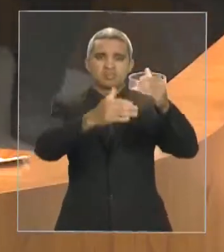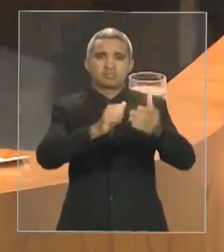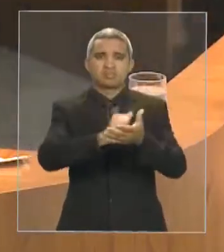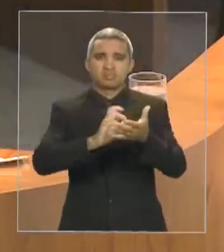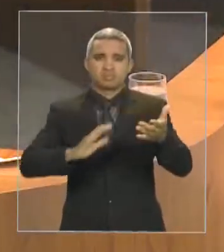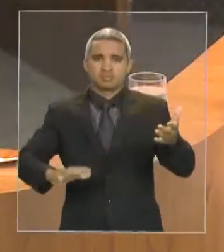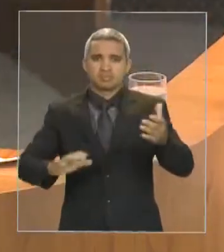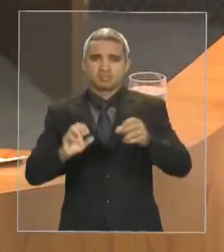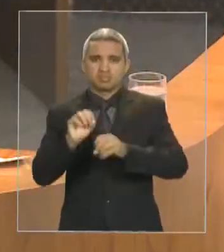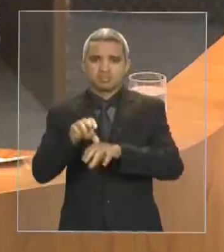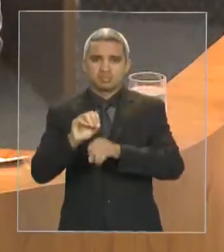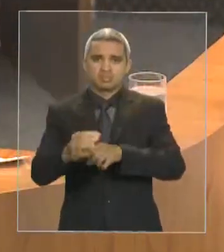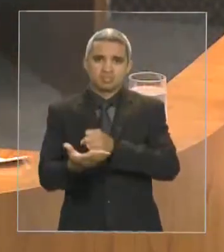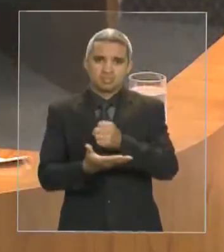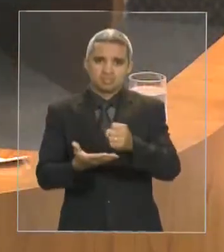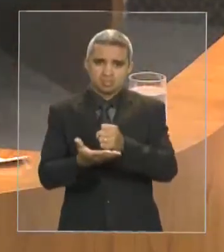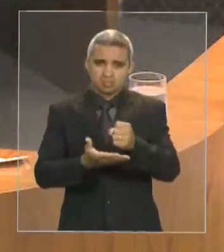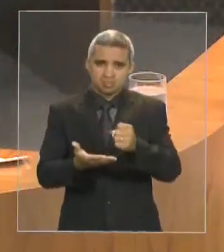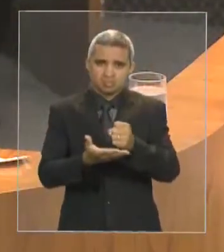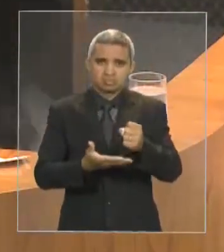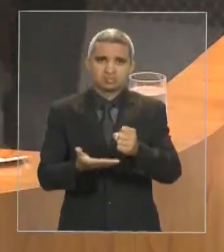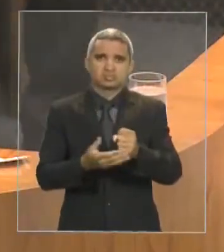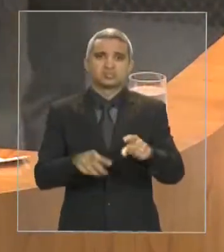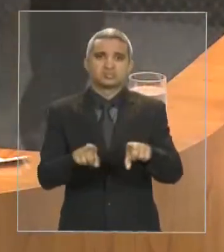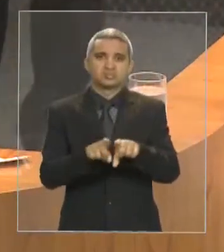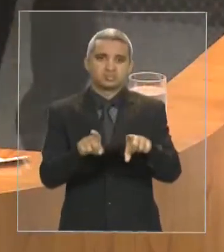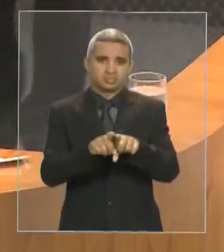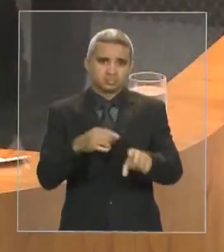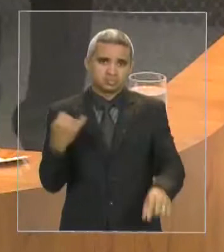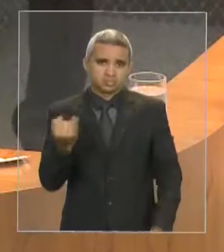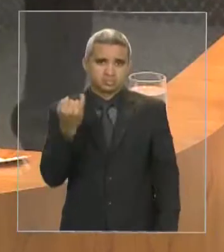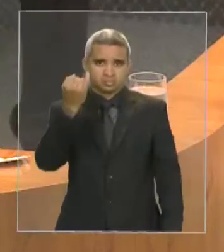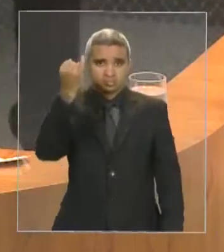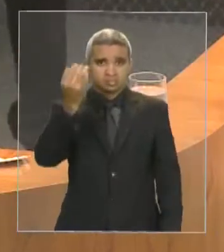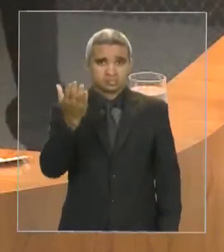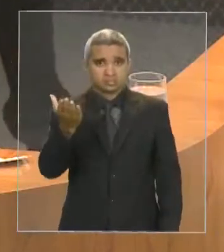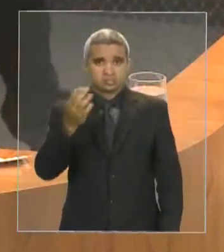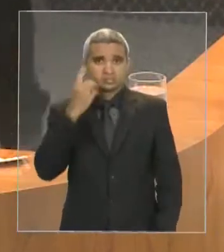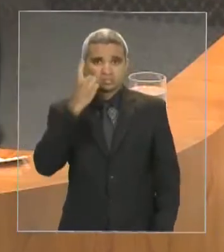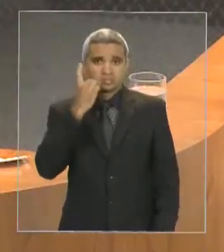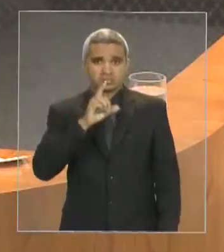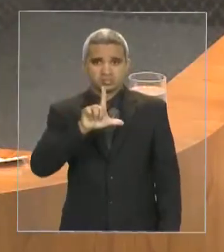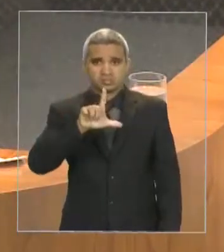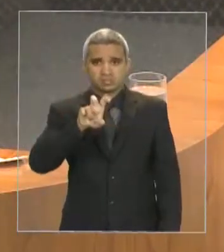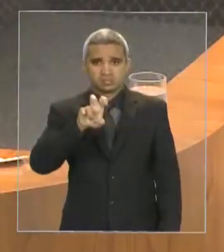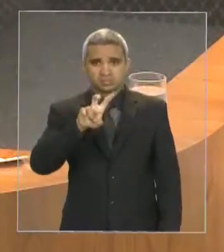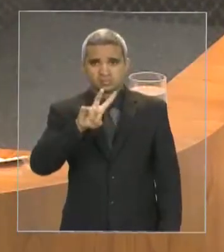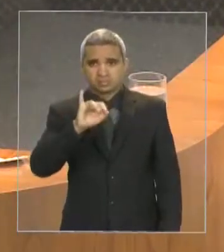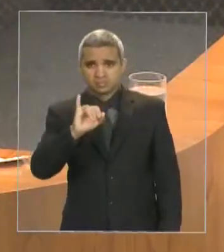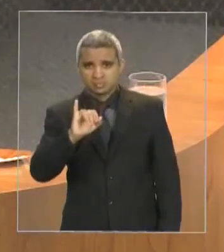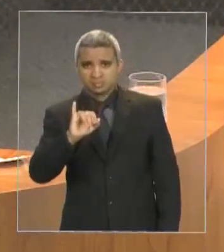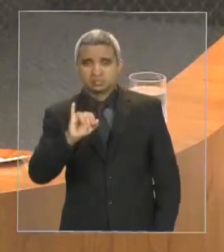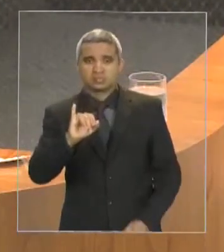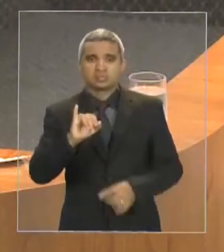são de atribuição deles. É importante aqui, deputado Levi, que se ressalte que esse